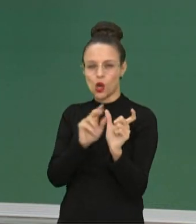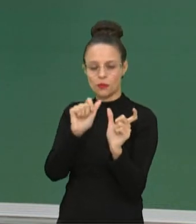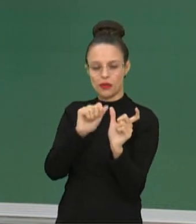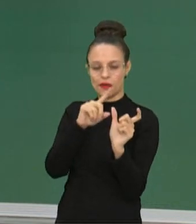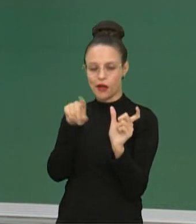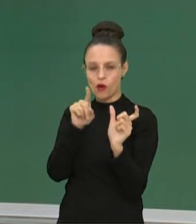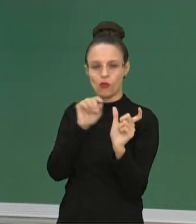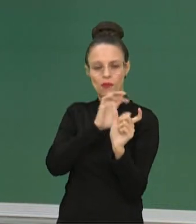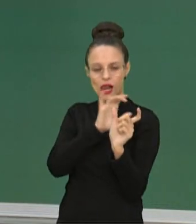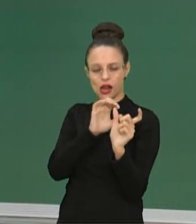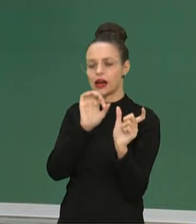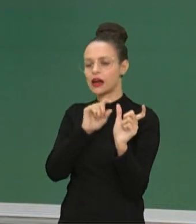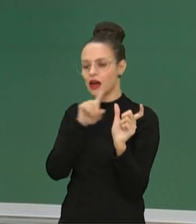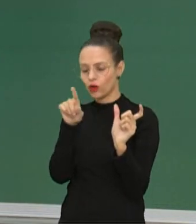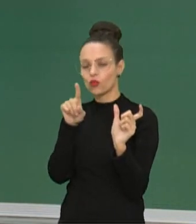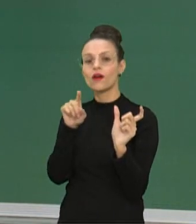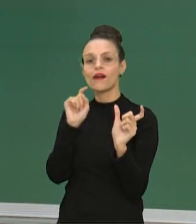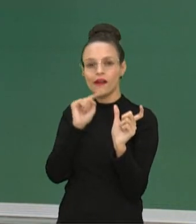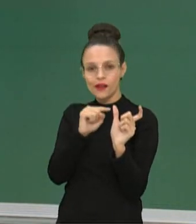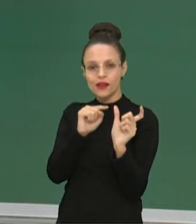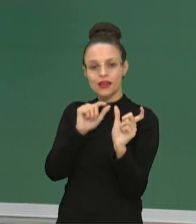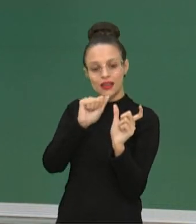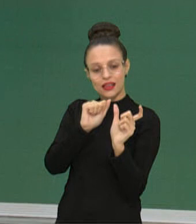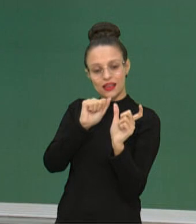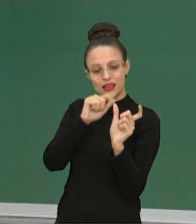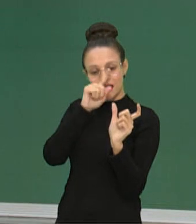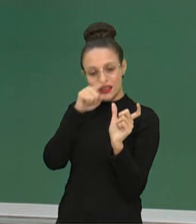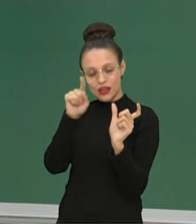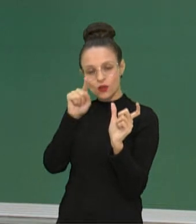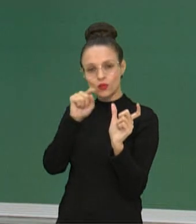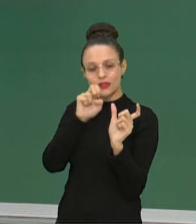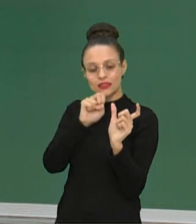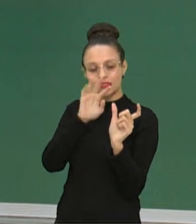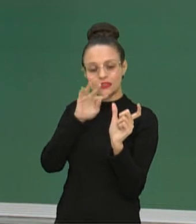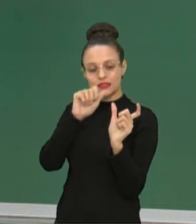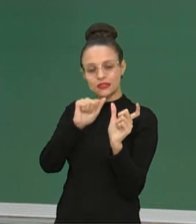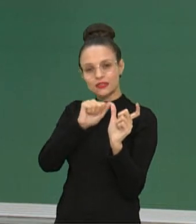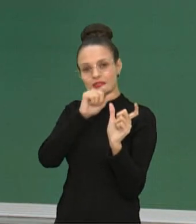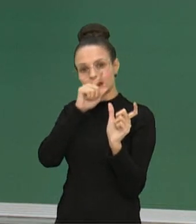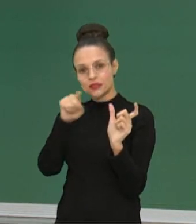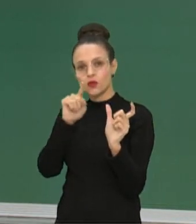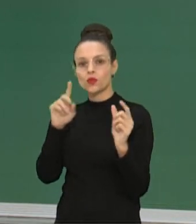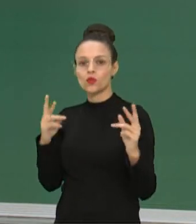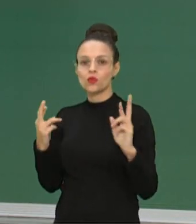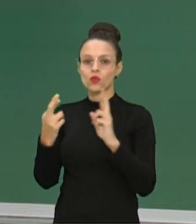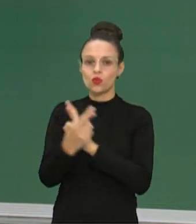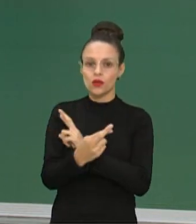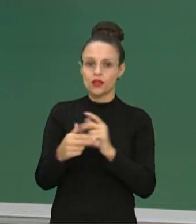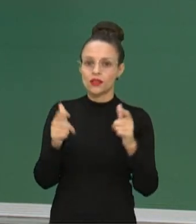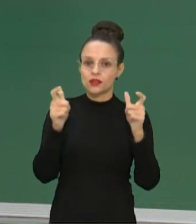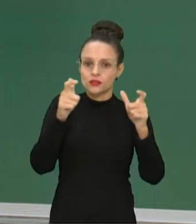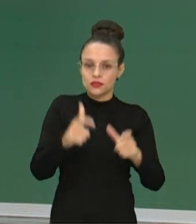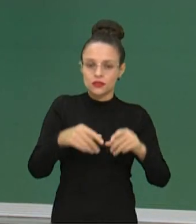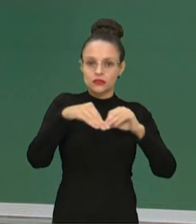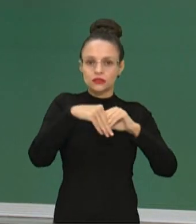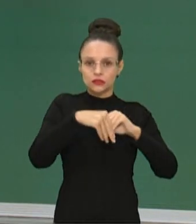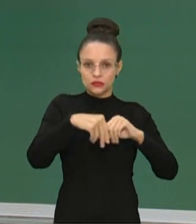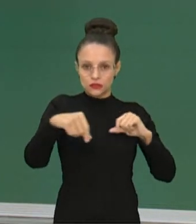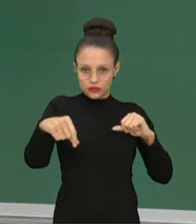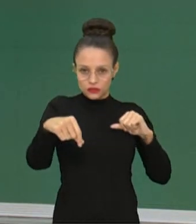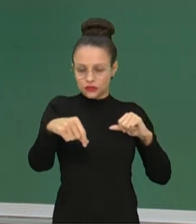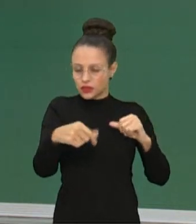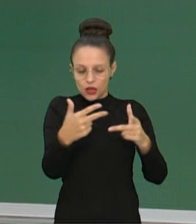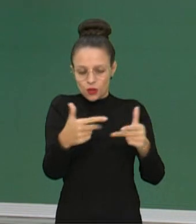Tadiquistão e Quirguistão, por exemplo, a palavra estão, esse termo final aí está relacionado a lugar, terra de